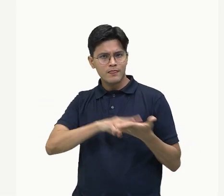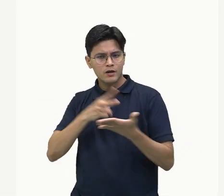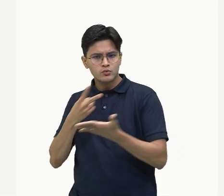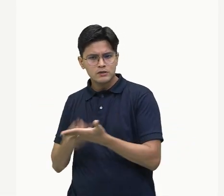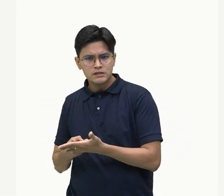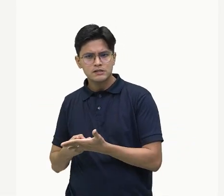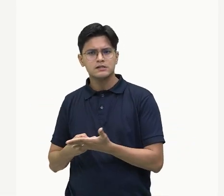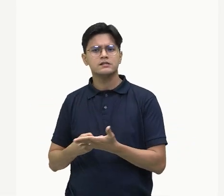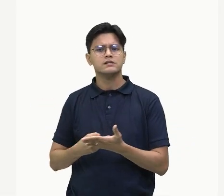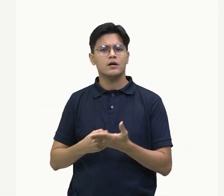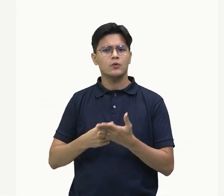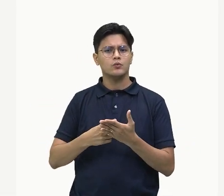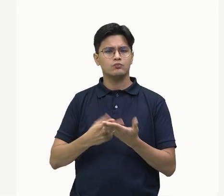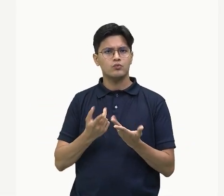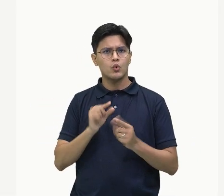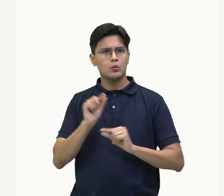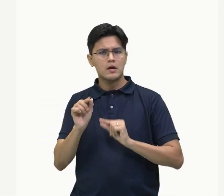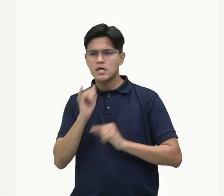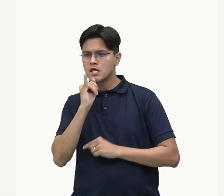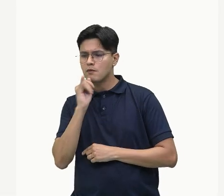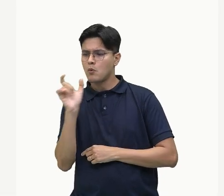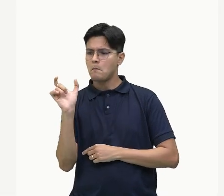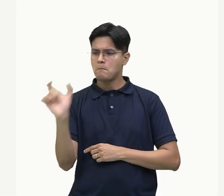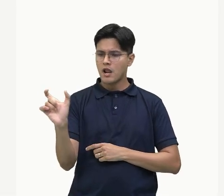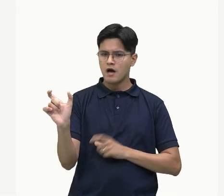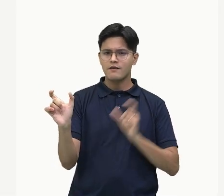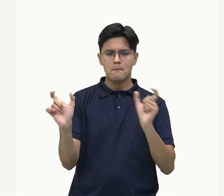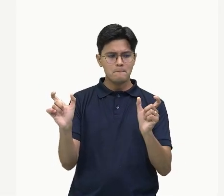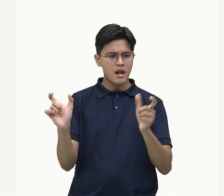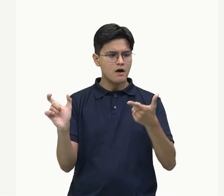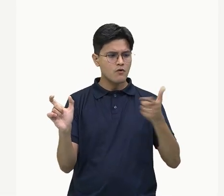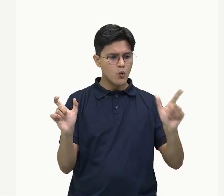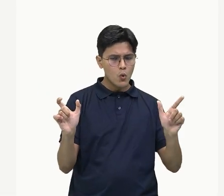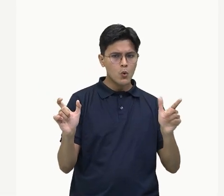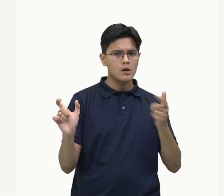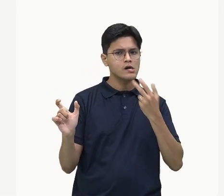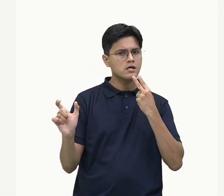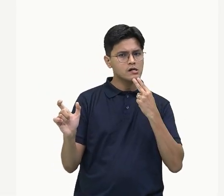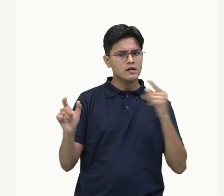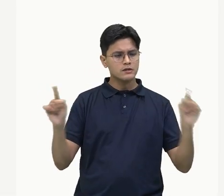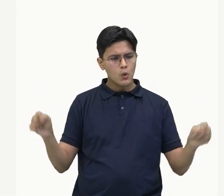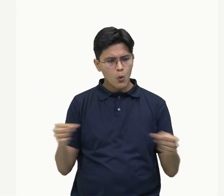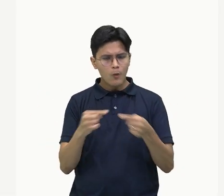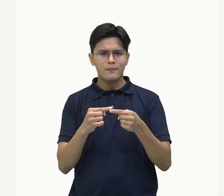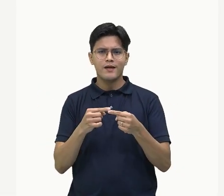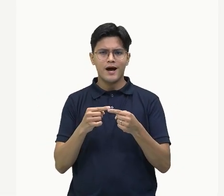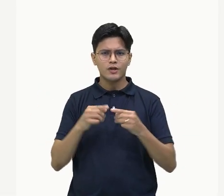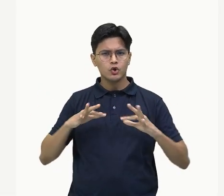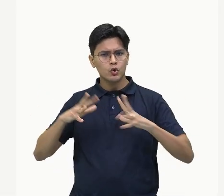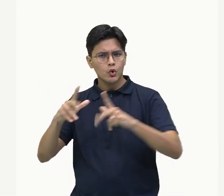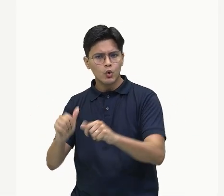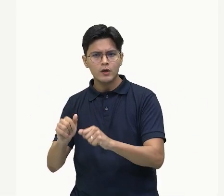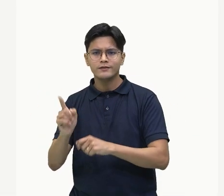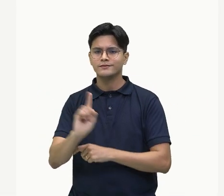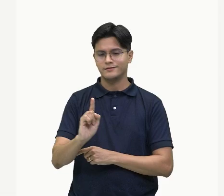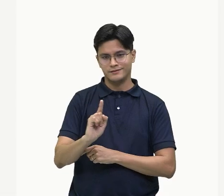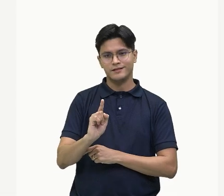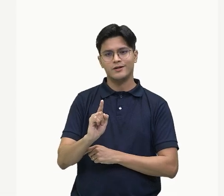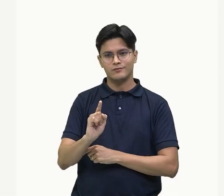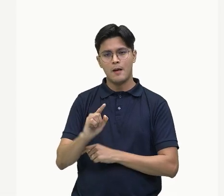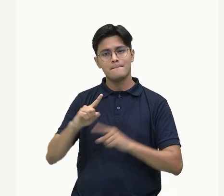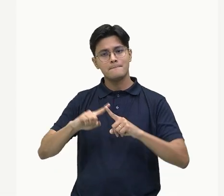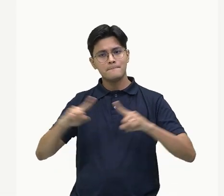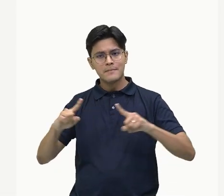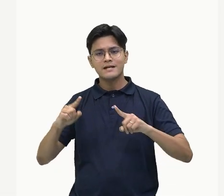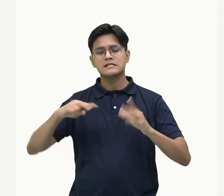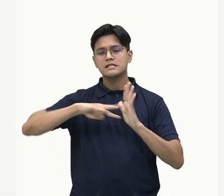mas significa sair, né, de dentro de um ambiente. Então, embora estivesse frio, ele saiu. Olha só a posição aqui da